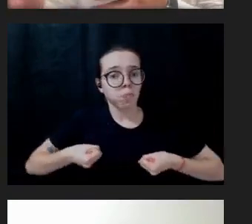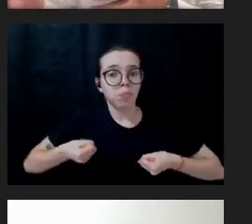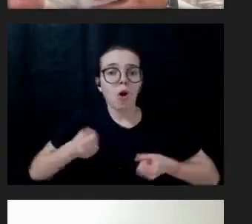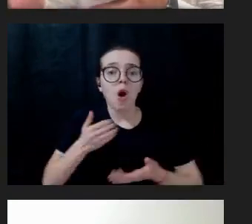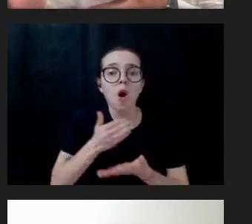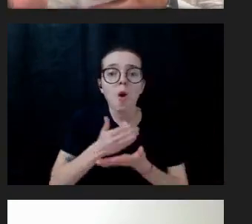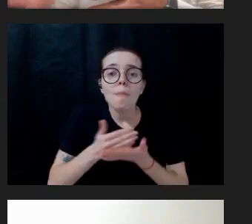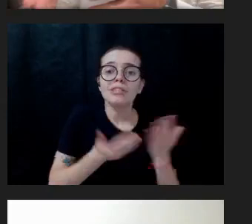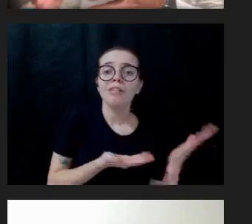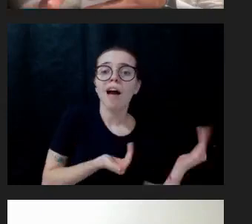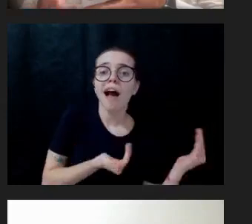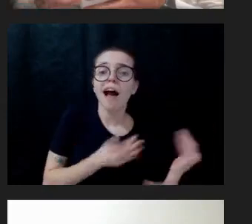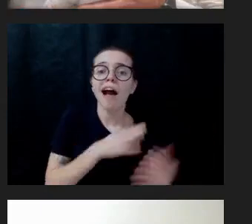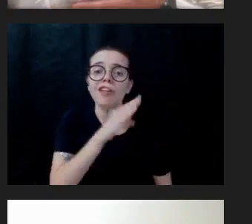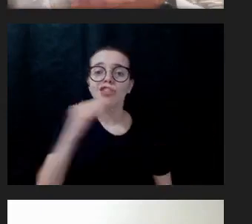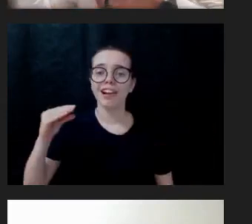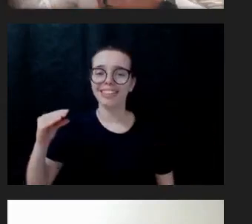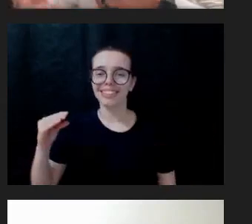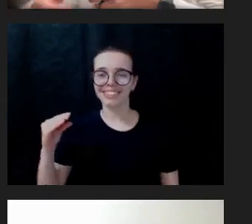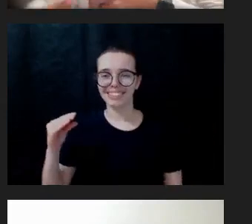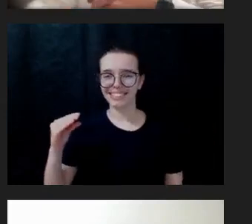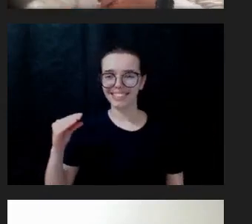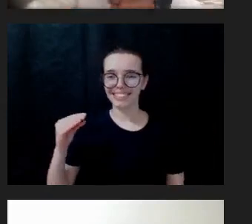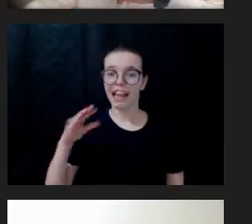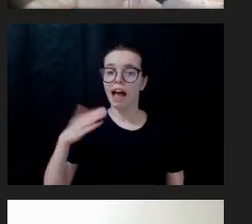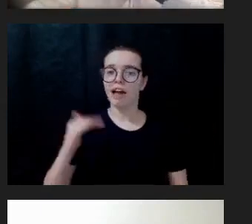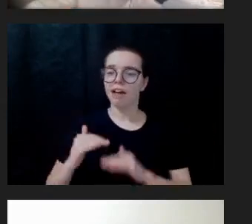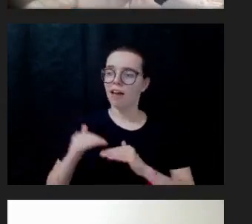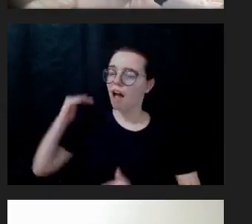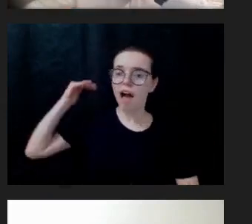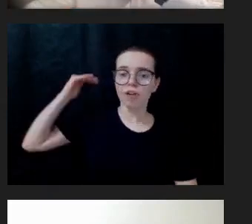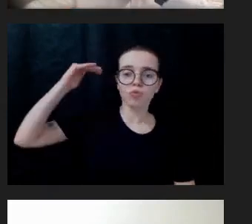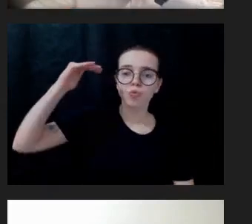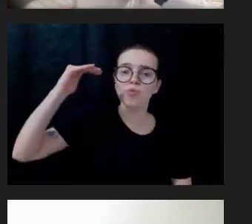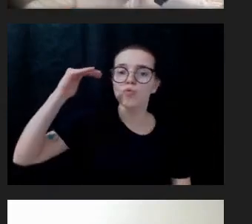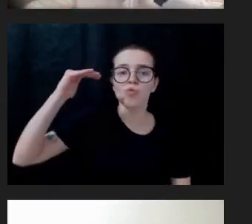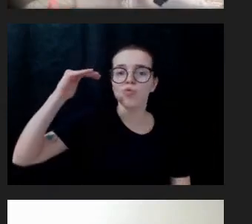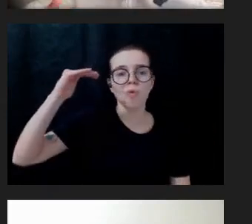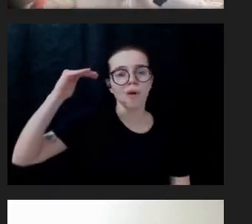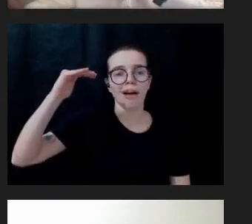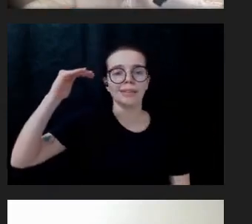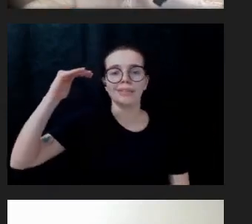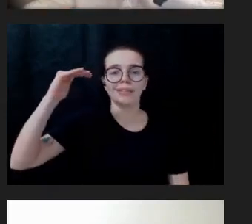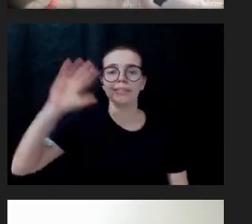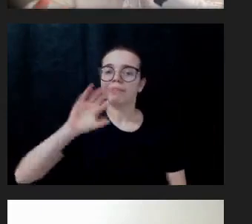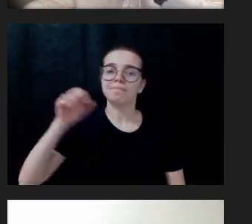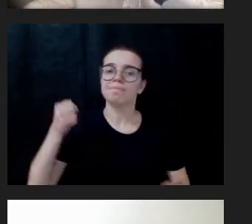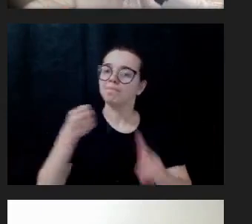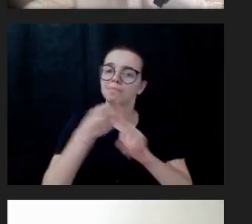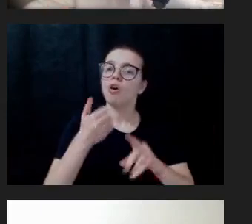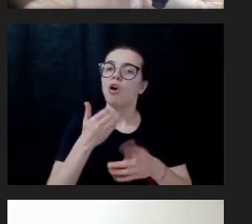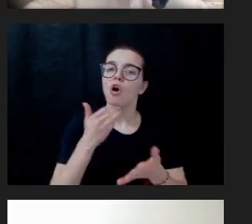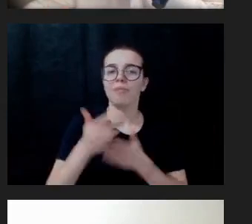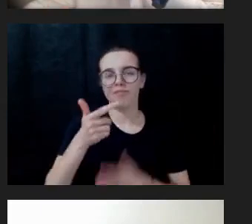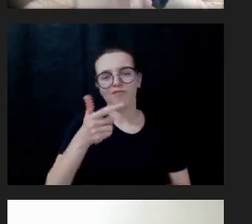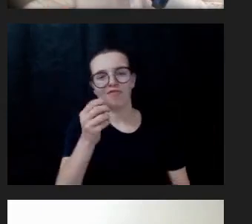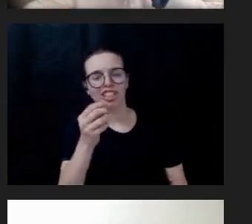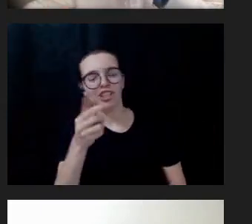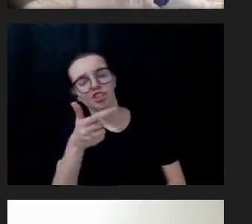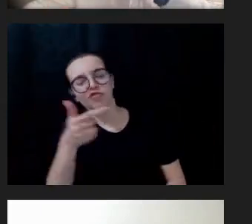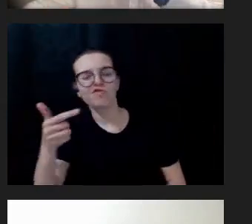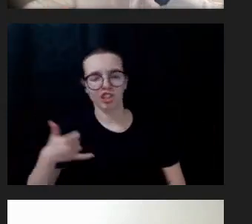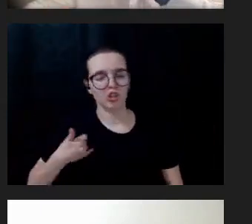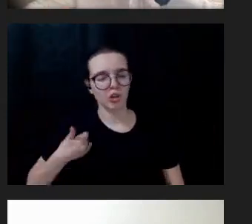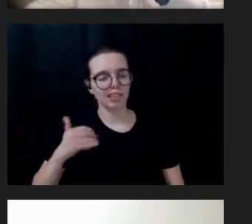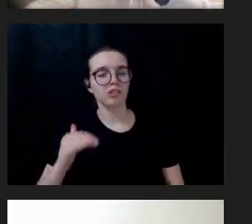adolescência. E aí, na vida adulta, ele, quando é adulto jovem, né? 20, 22 anos, ele